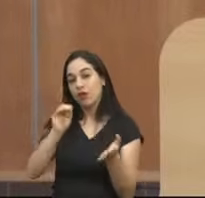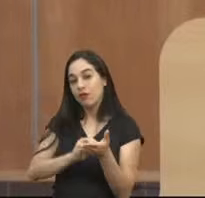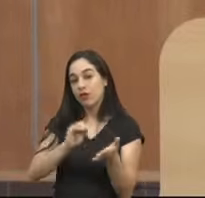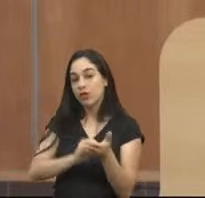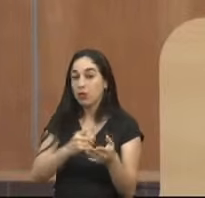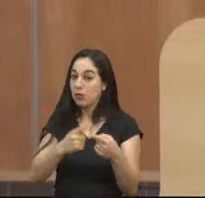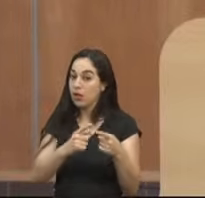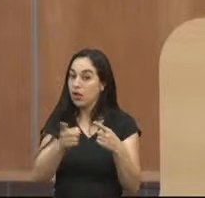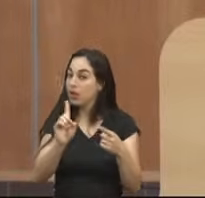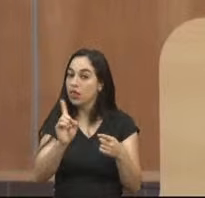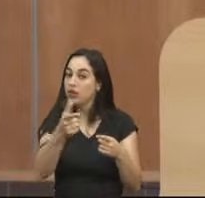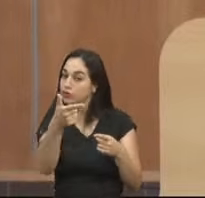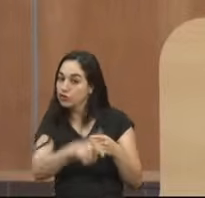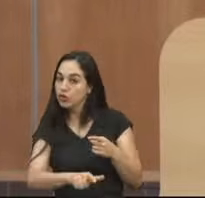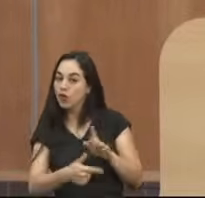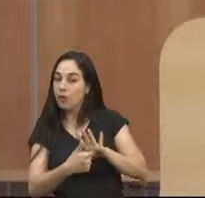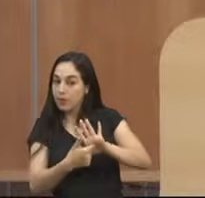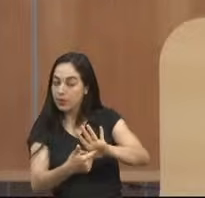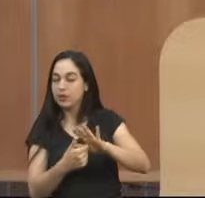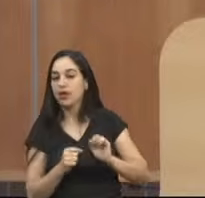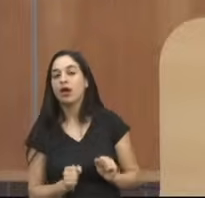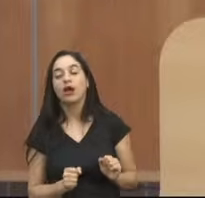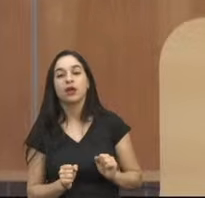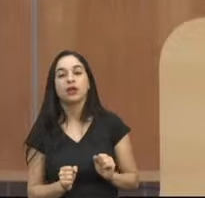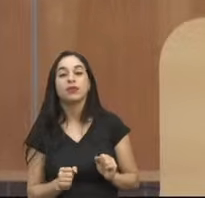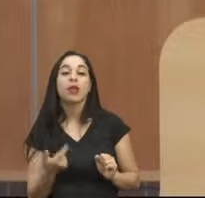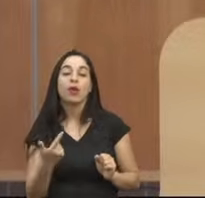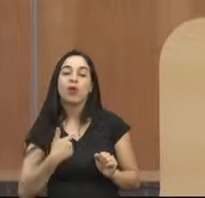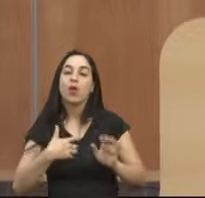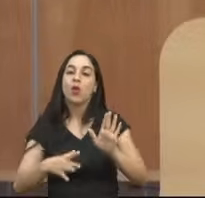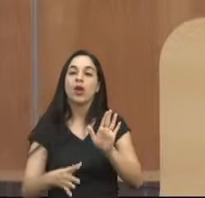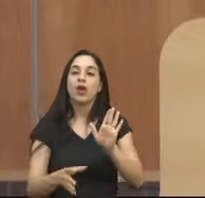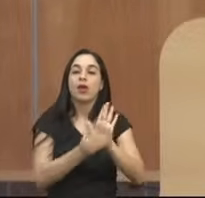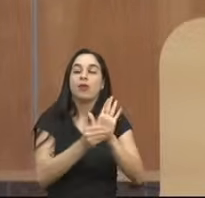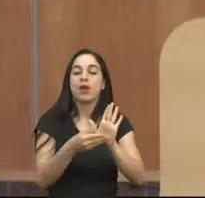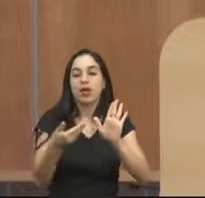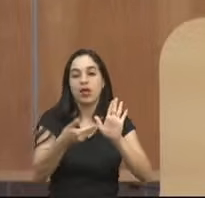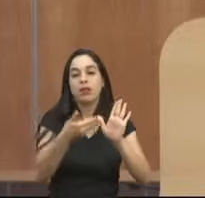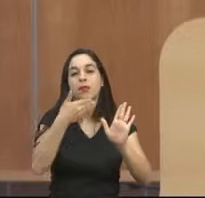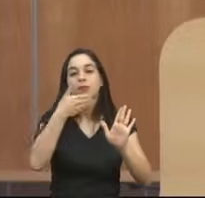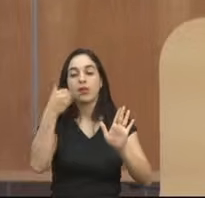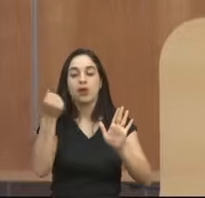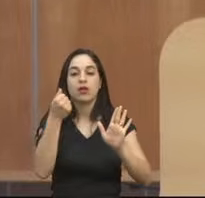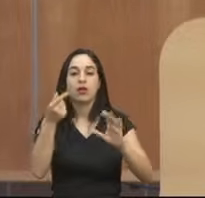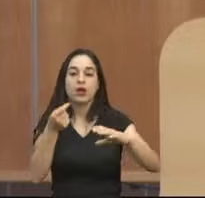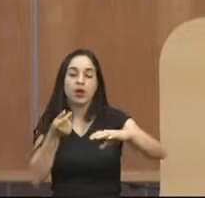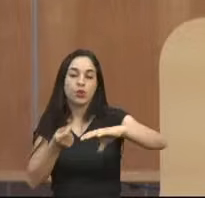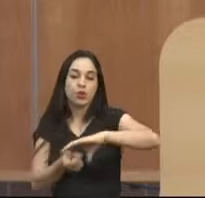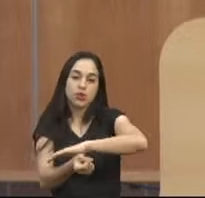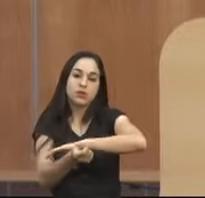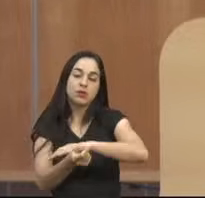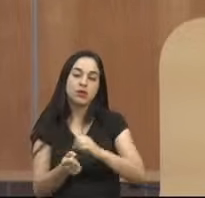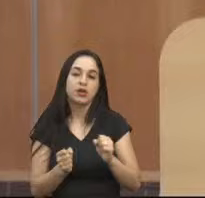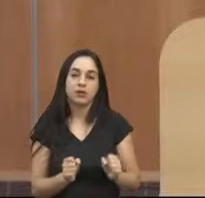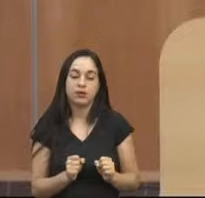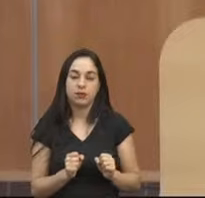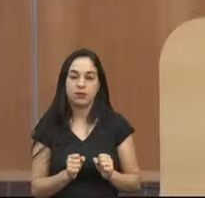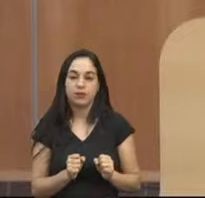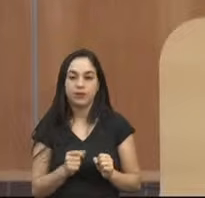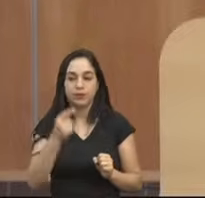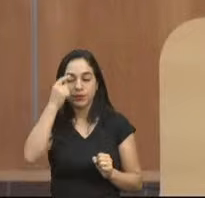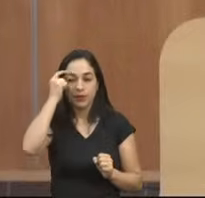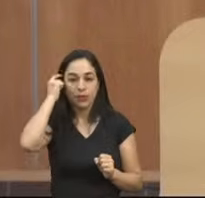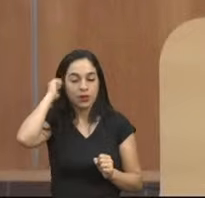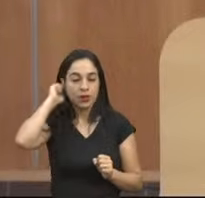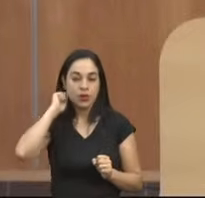ser apresentado nessa legislatura, e fiz as emendas para incrementar isso no orçamento. O Jean